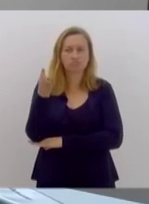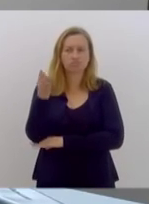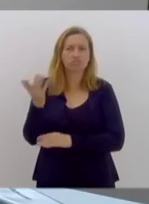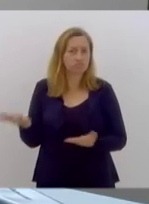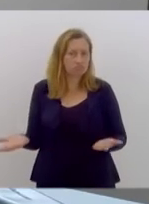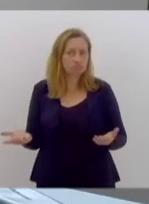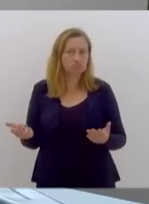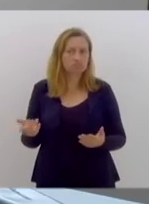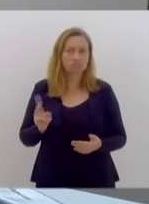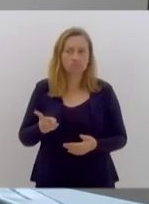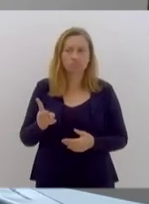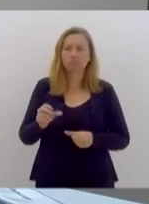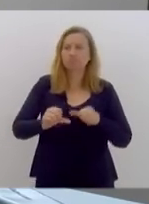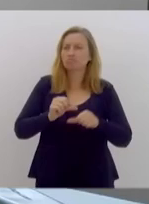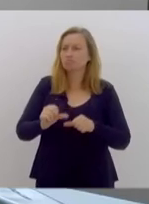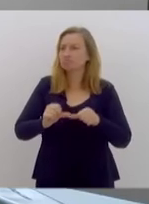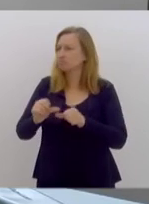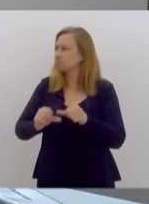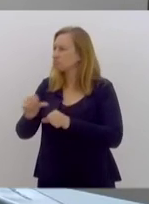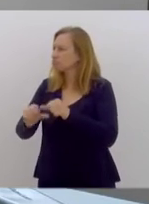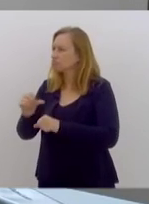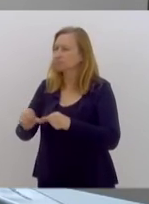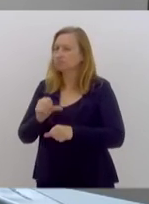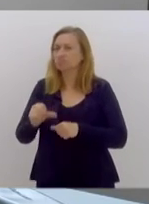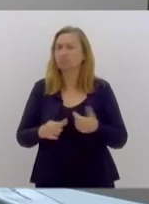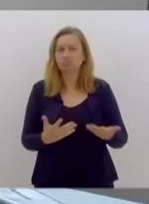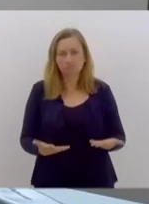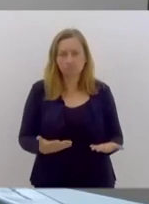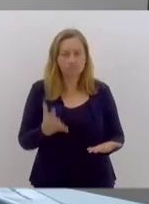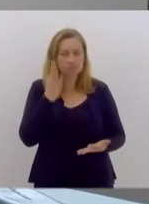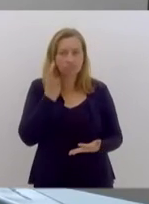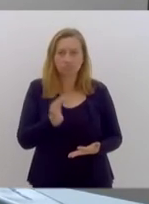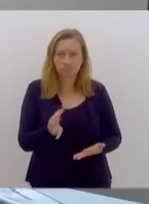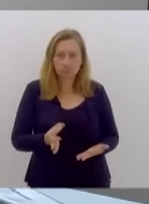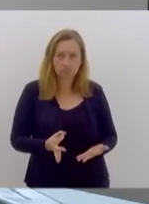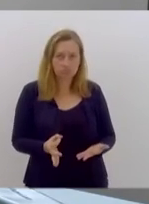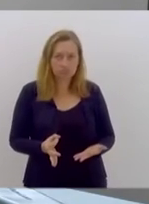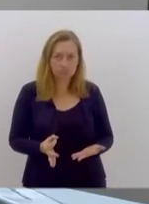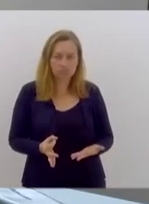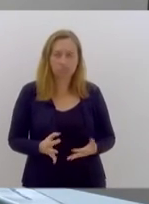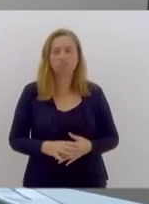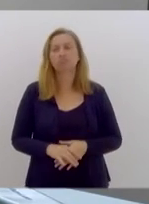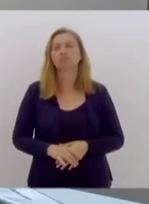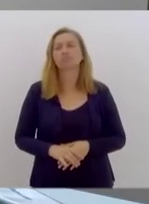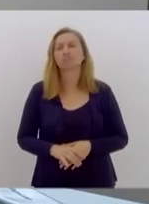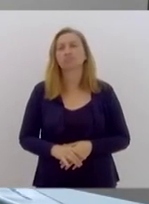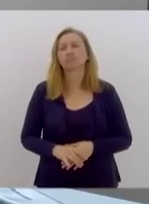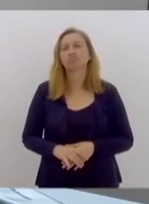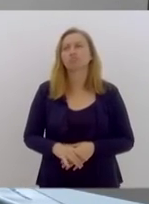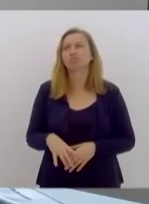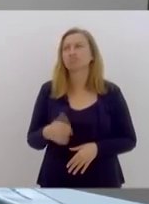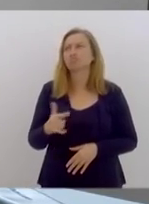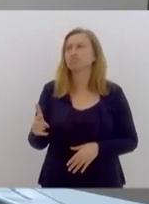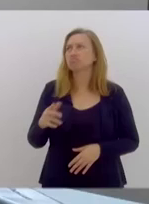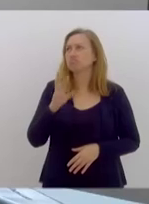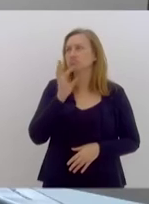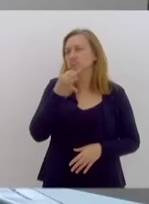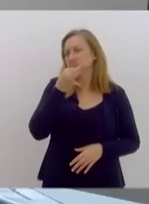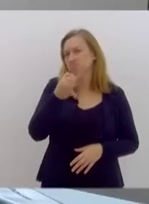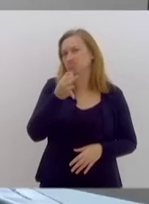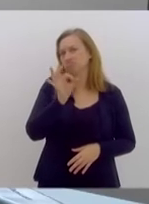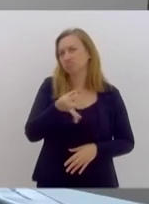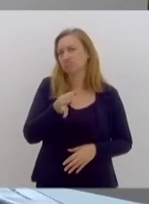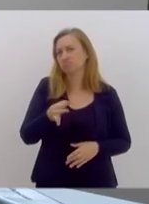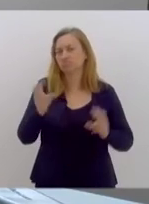toda hora muda a gente toda hora muda a gente toda hora muda a gente ninguém sabe de nada ninguém responde por nada ninguém tem uma uma opinião assertiva